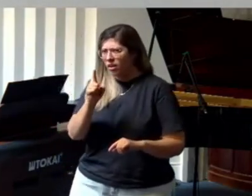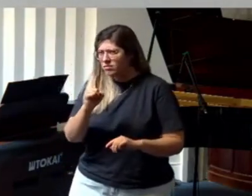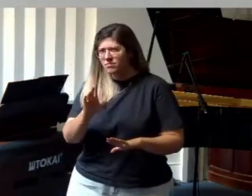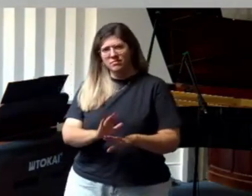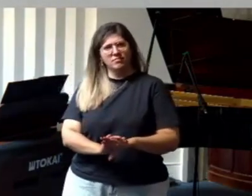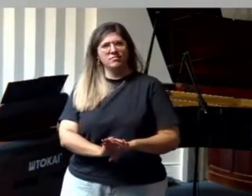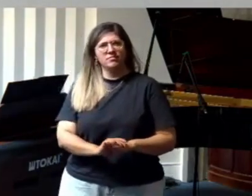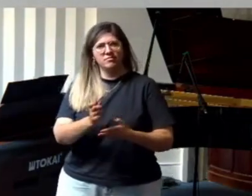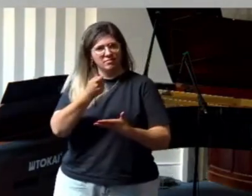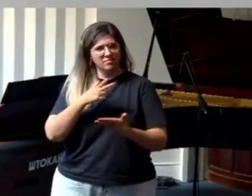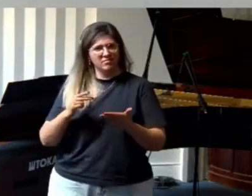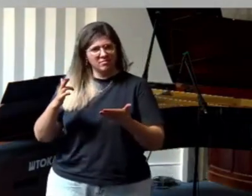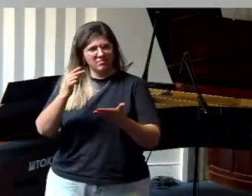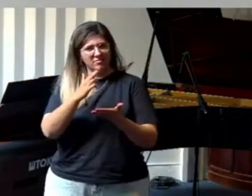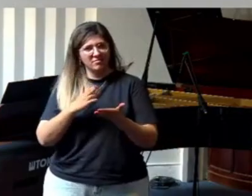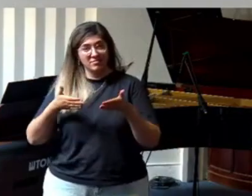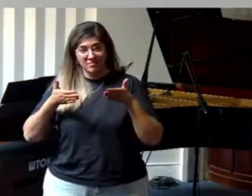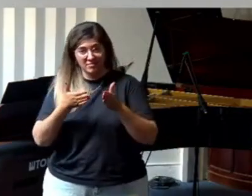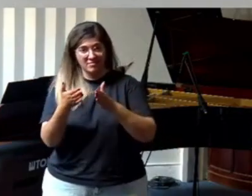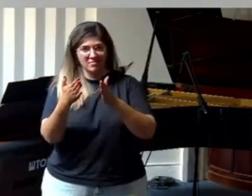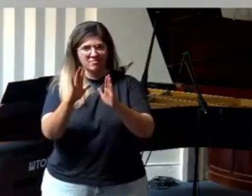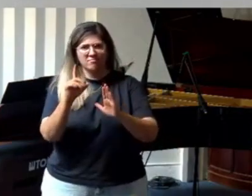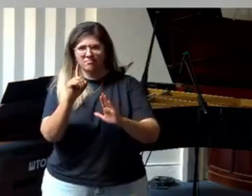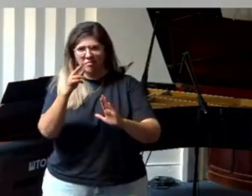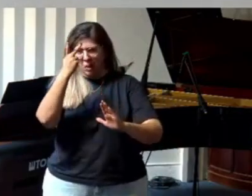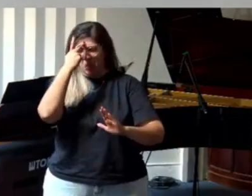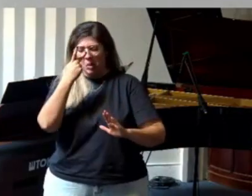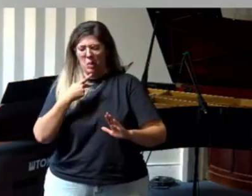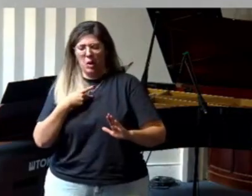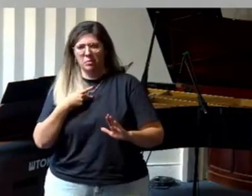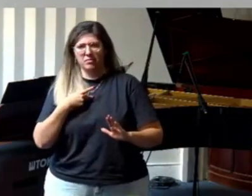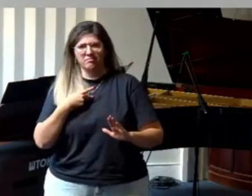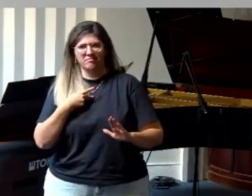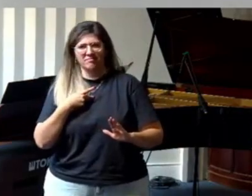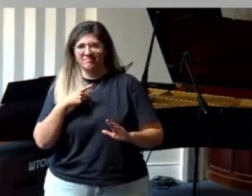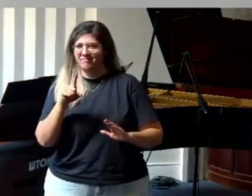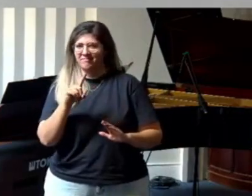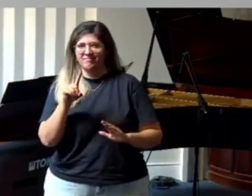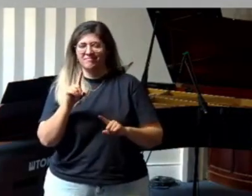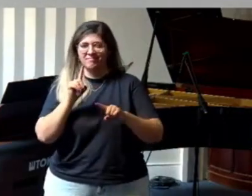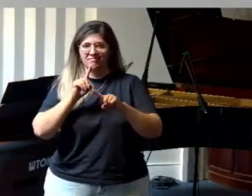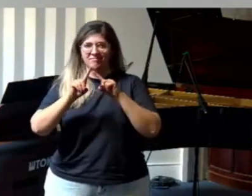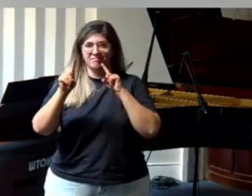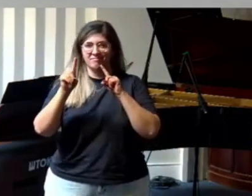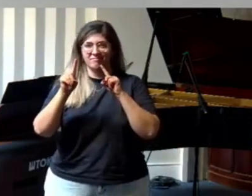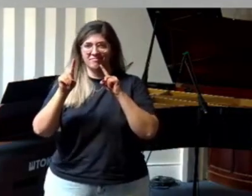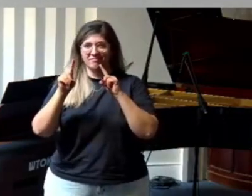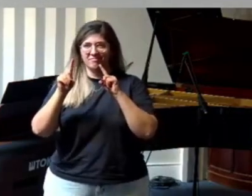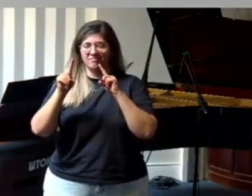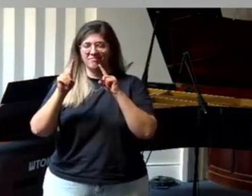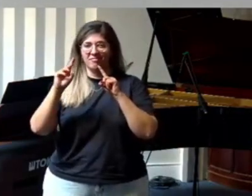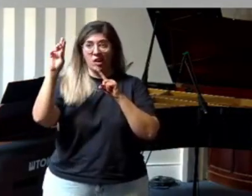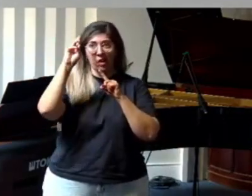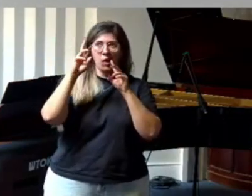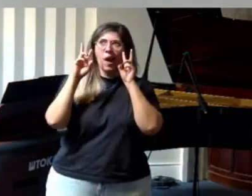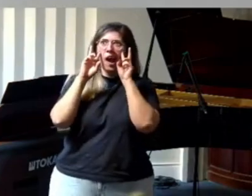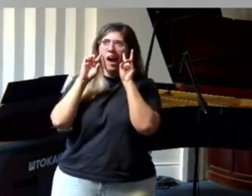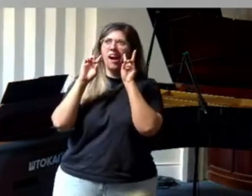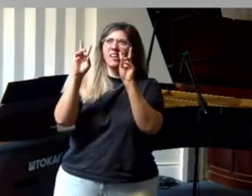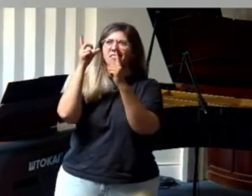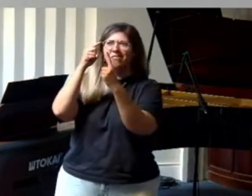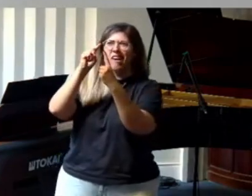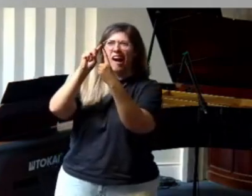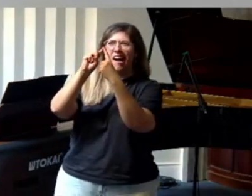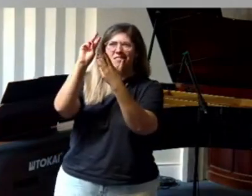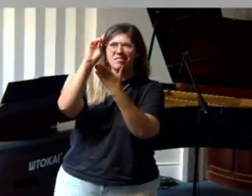que está desenhando aí no caminho, porque isso não depende de nós. Isso depende de olhar firmemente para o